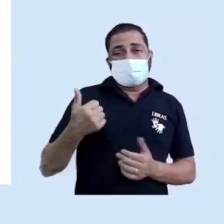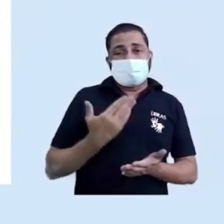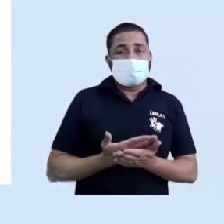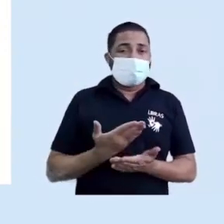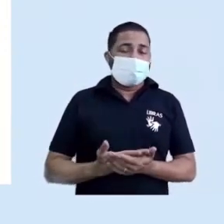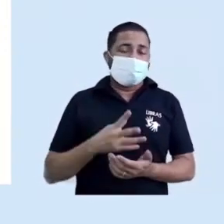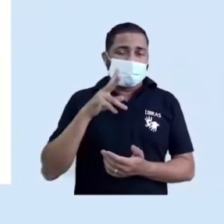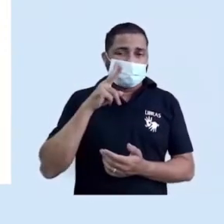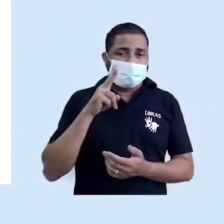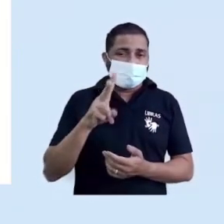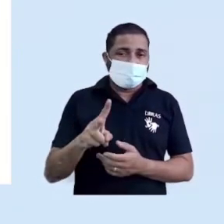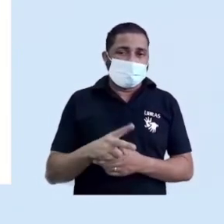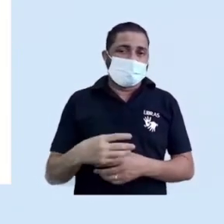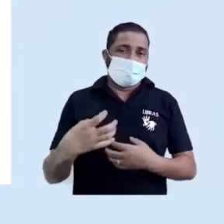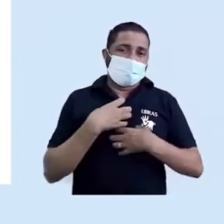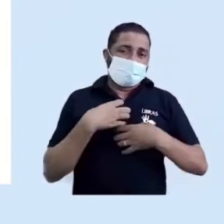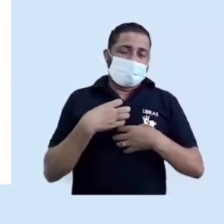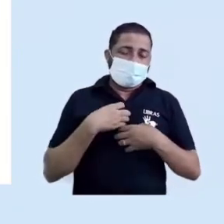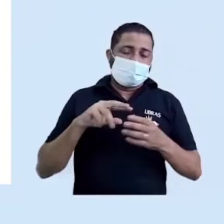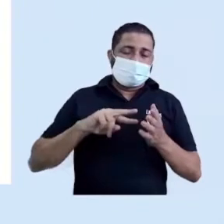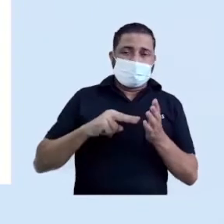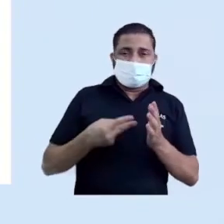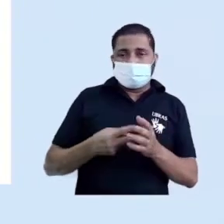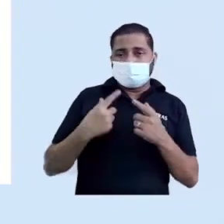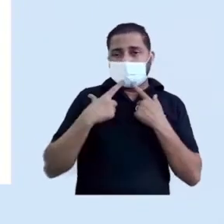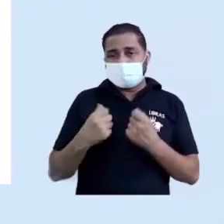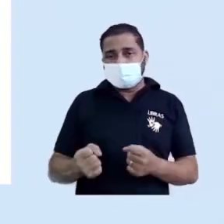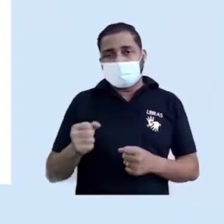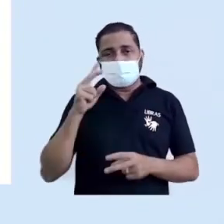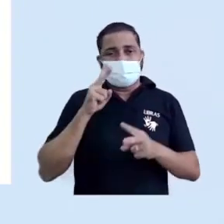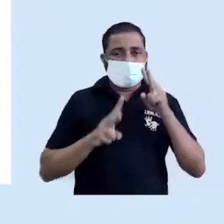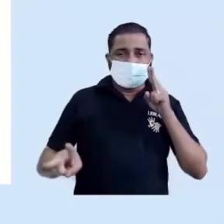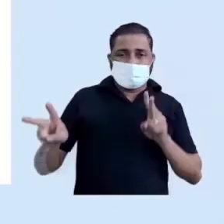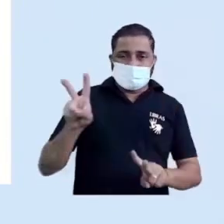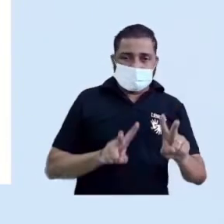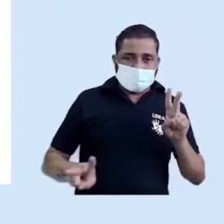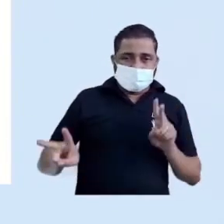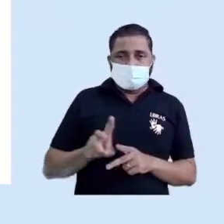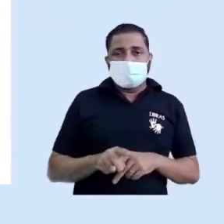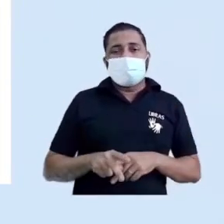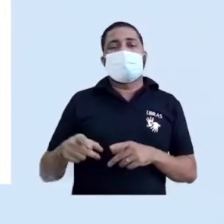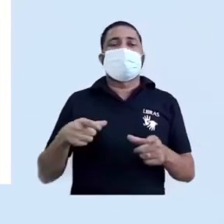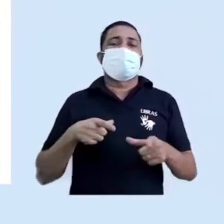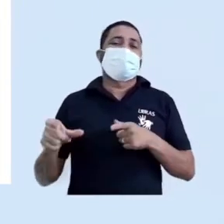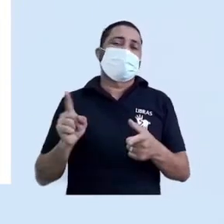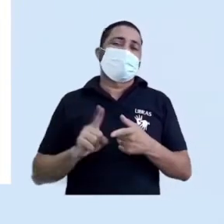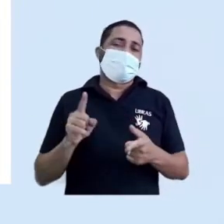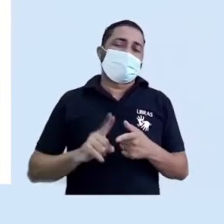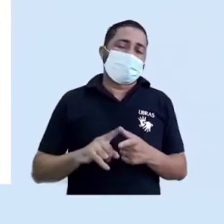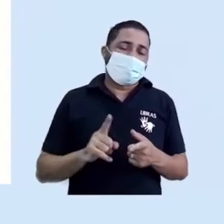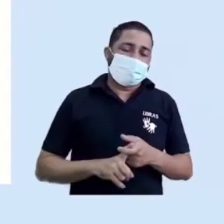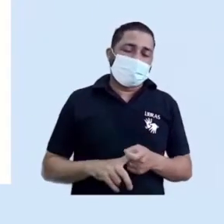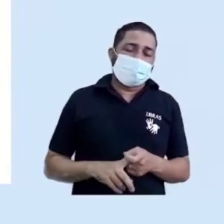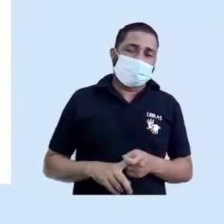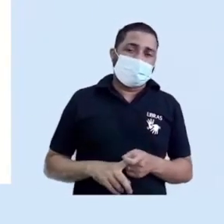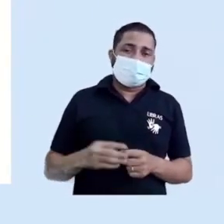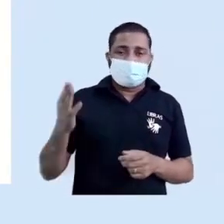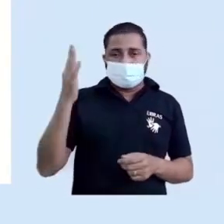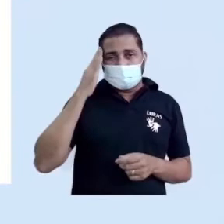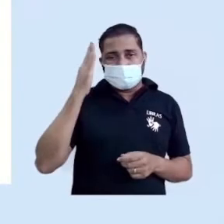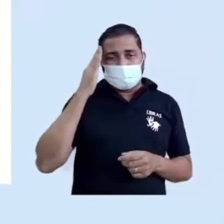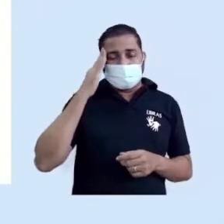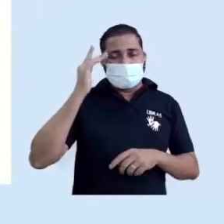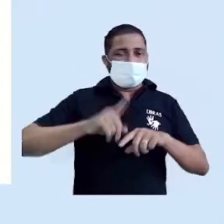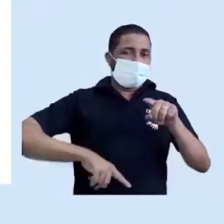nós vimos o sentido e o significado das linguagens visuais, Trabalhamos também com o entendimento